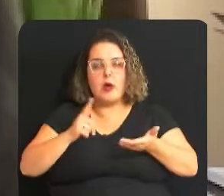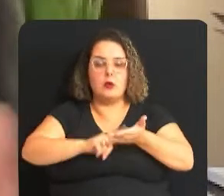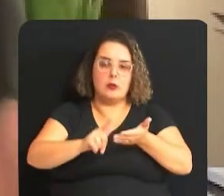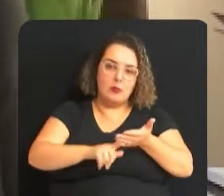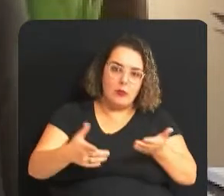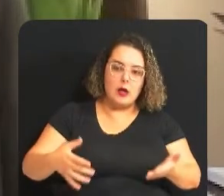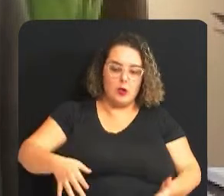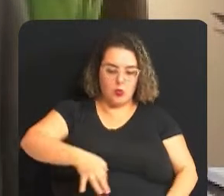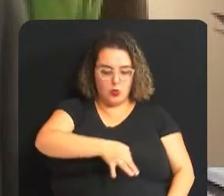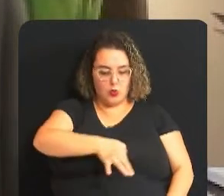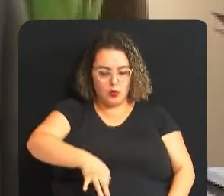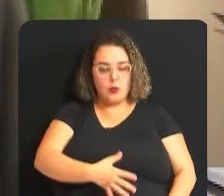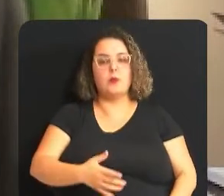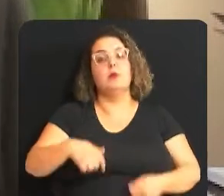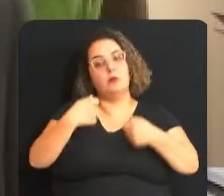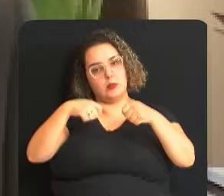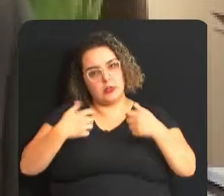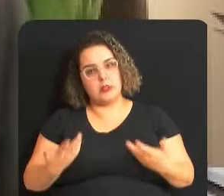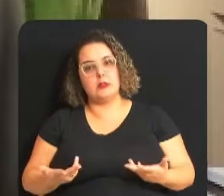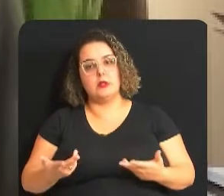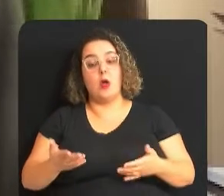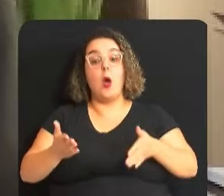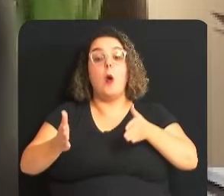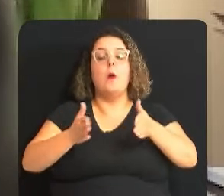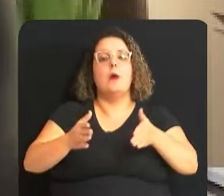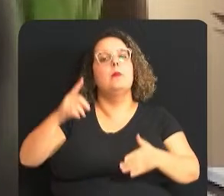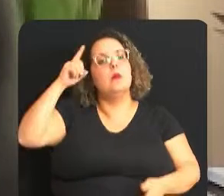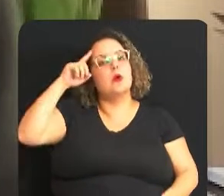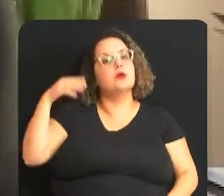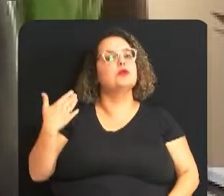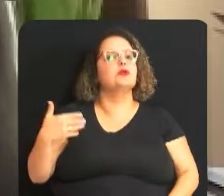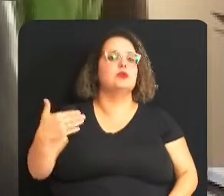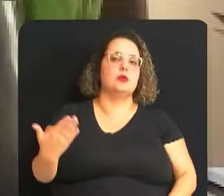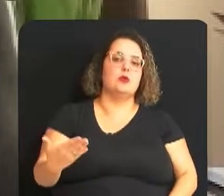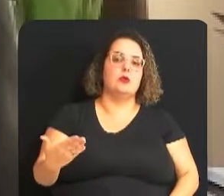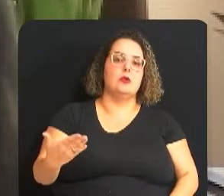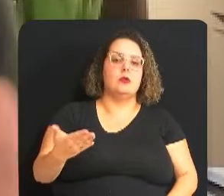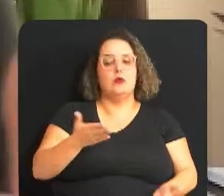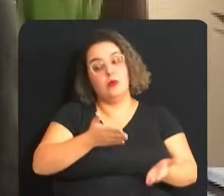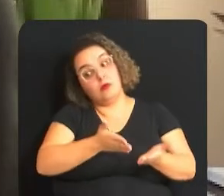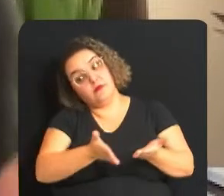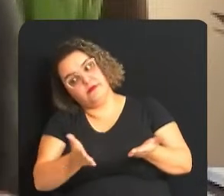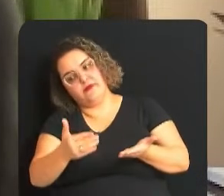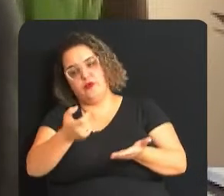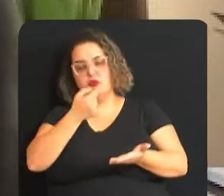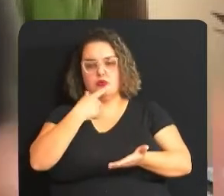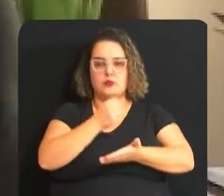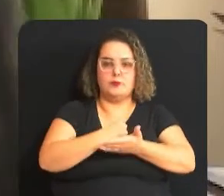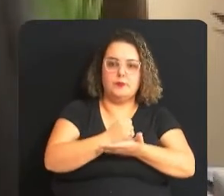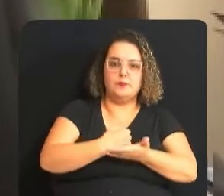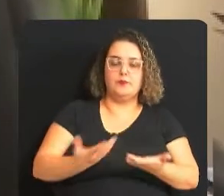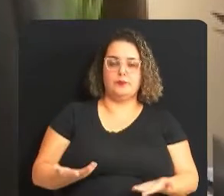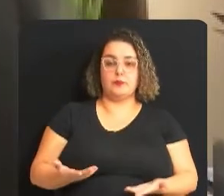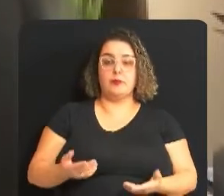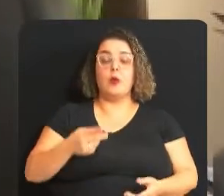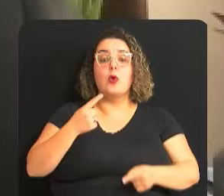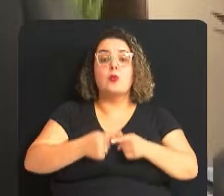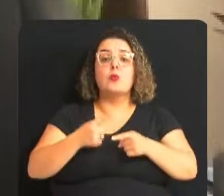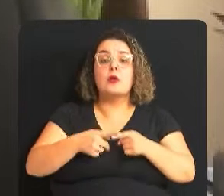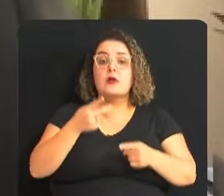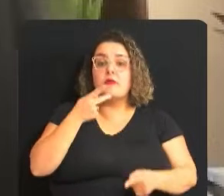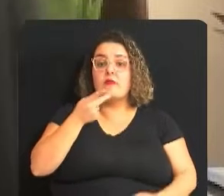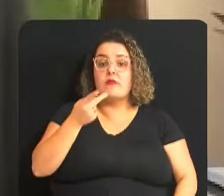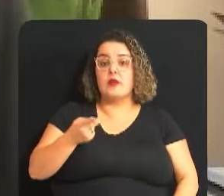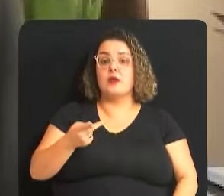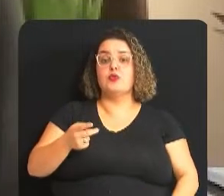uma necessidade médica momentânea. Agora, para o dia a dia, fuja do laxante. Procure um bom clínico. Por que a gente fala do clínico